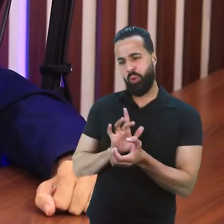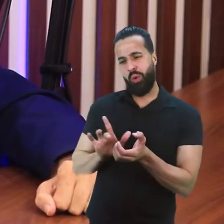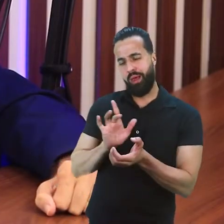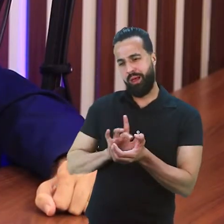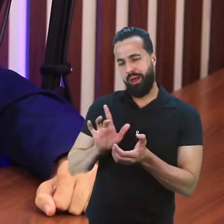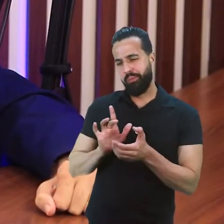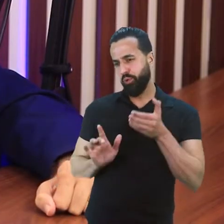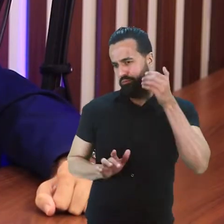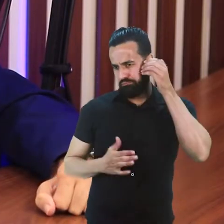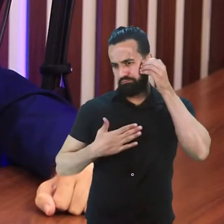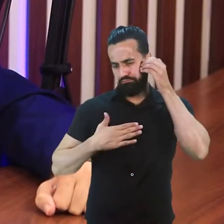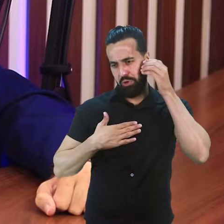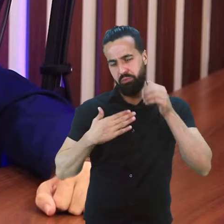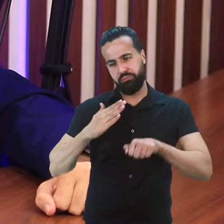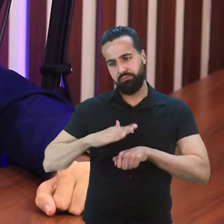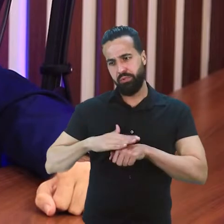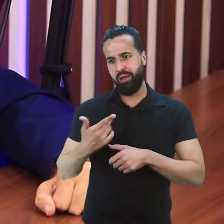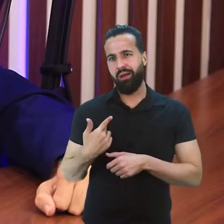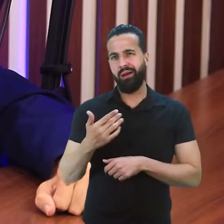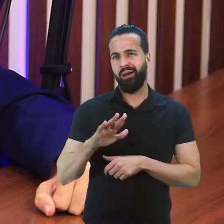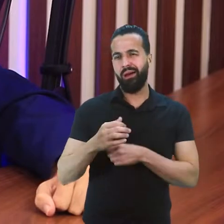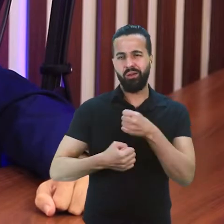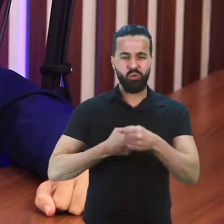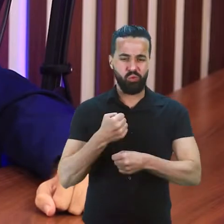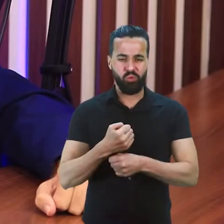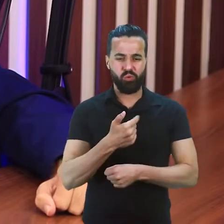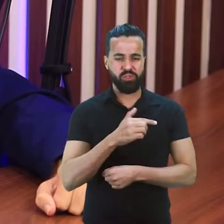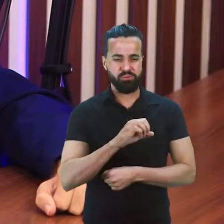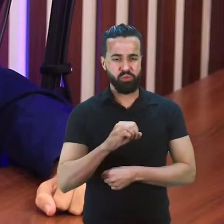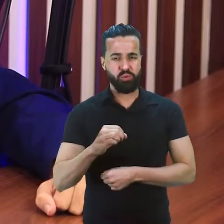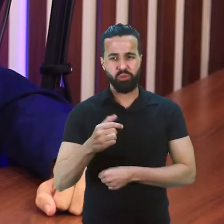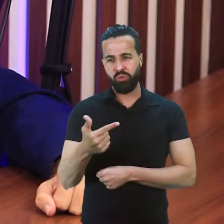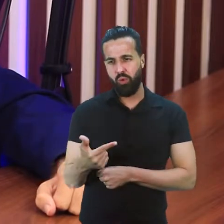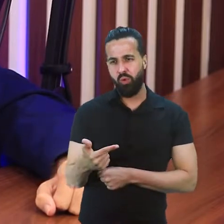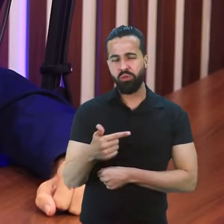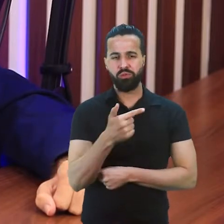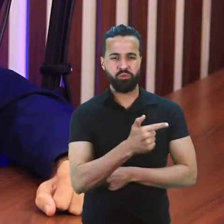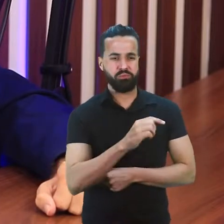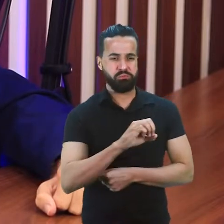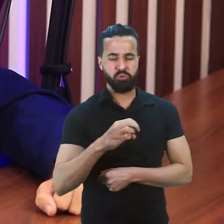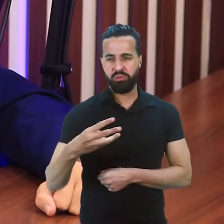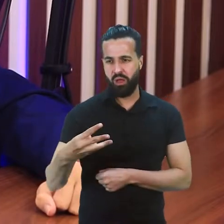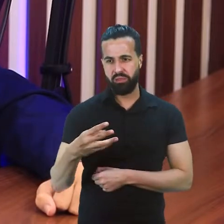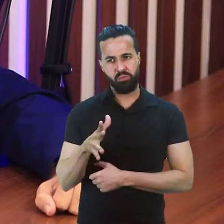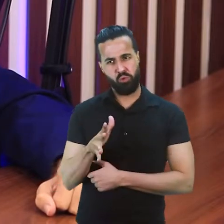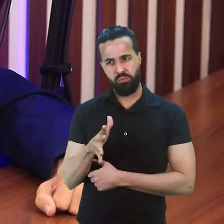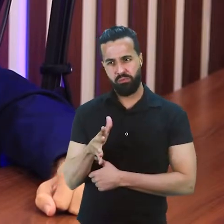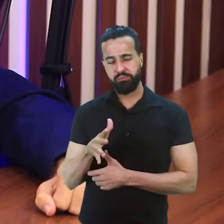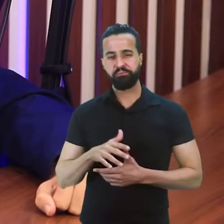em 2002, 2003. Já tinha. E aí, Antônio, eu